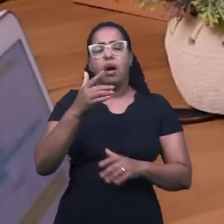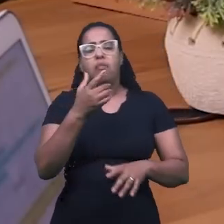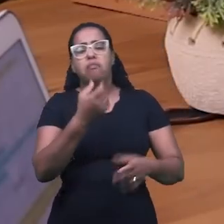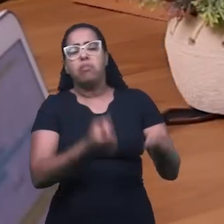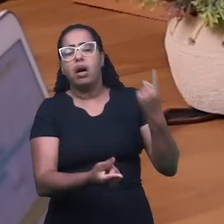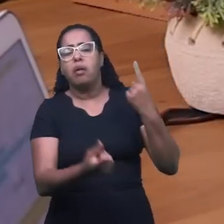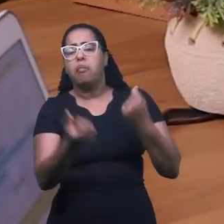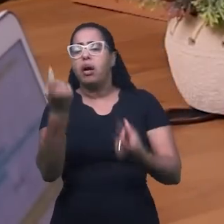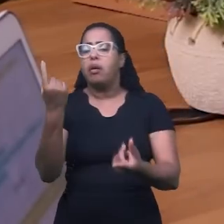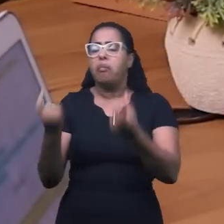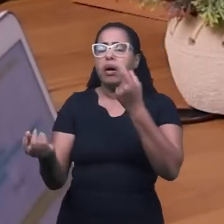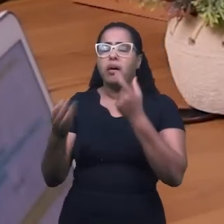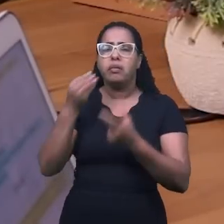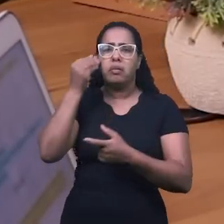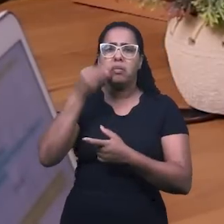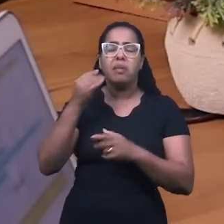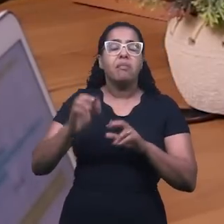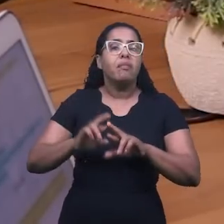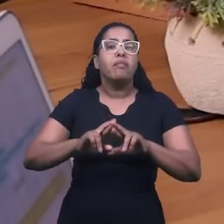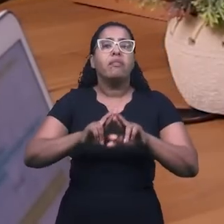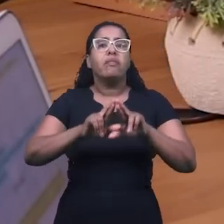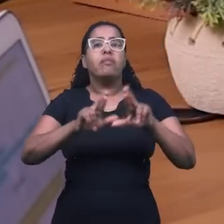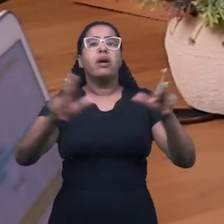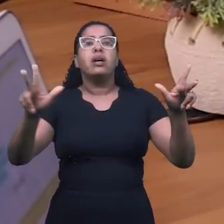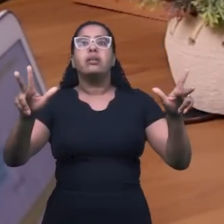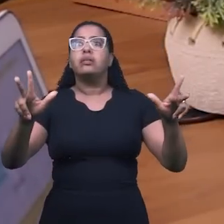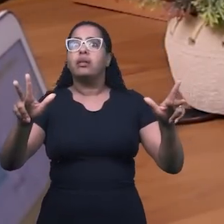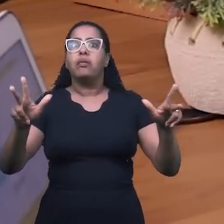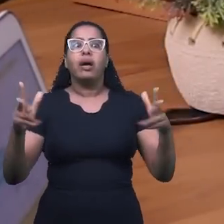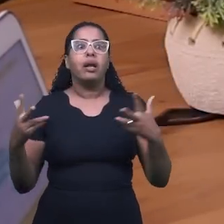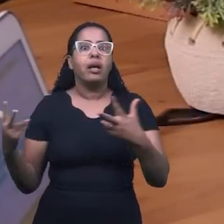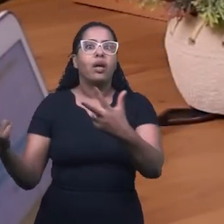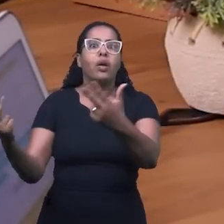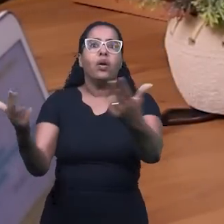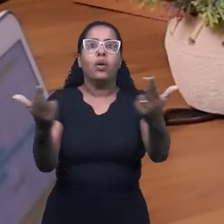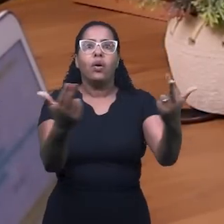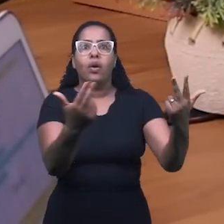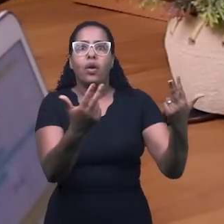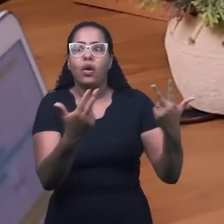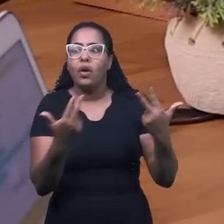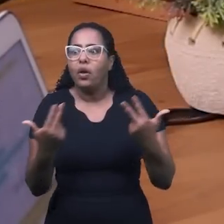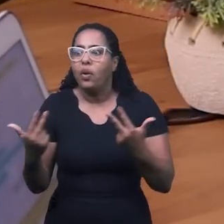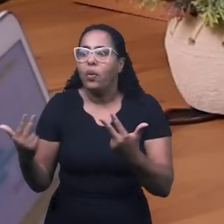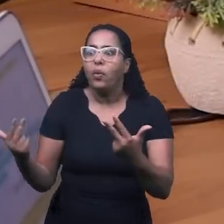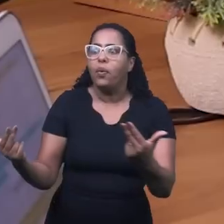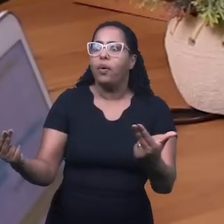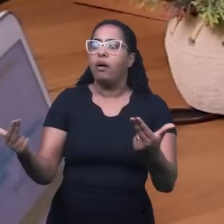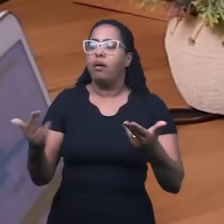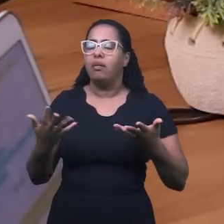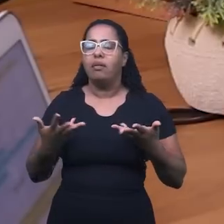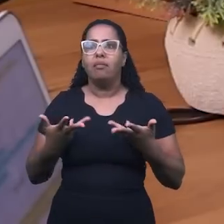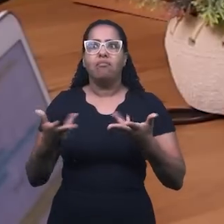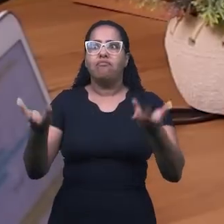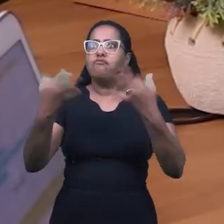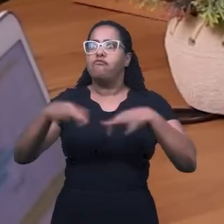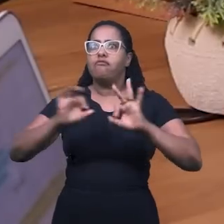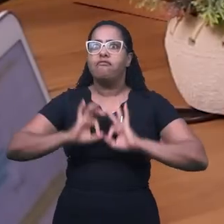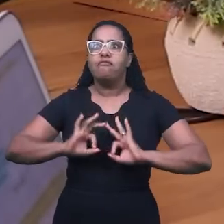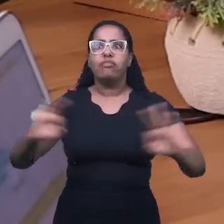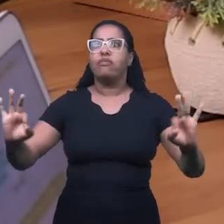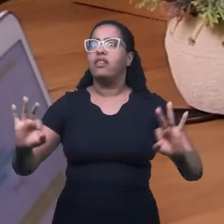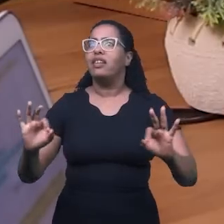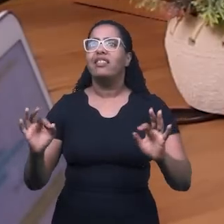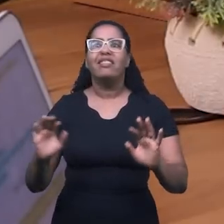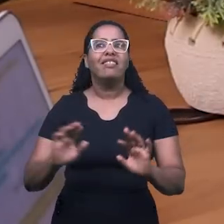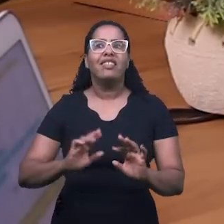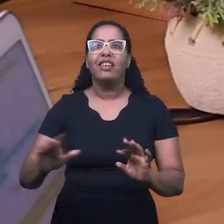tinha uma experiência aqui, outra experiência ali, mas não era aquela abundância, essa coisa